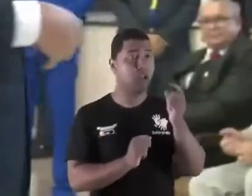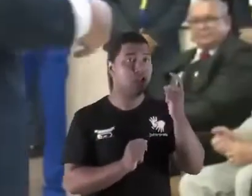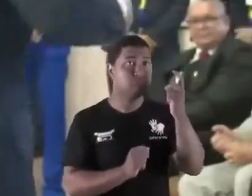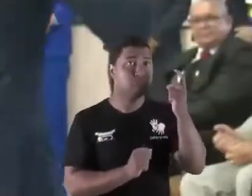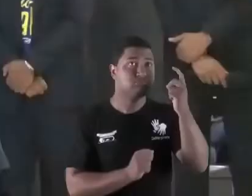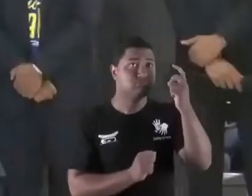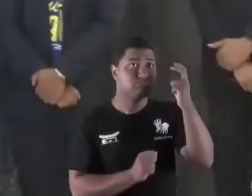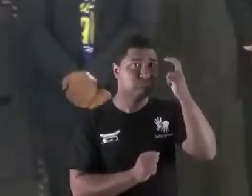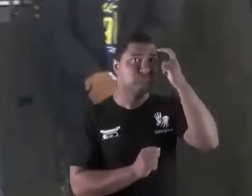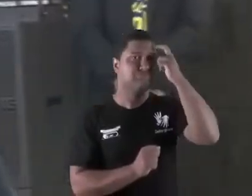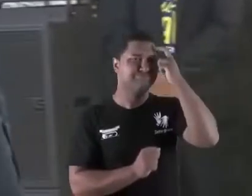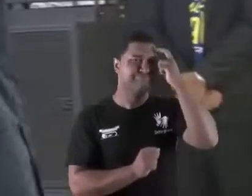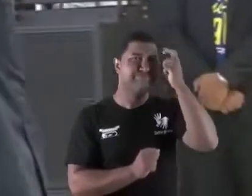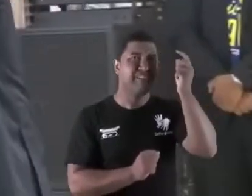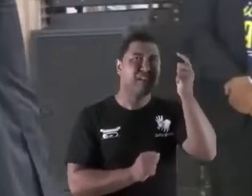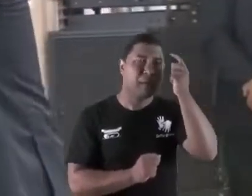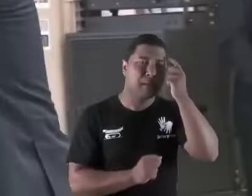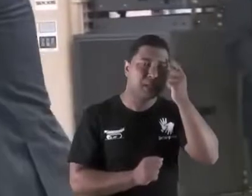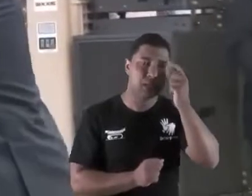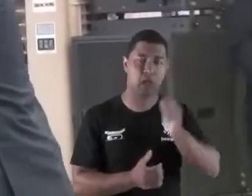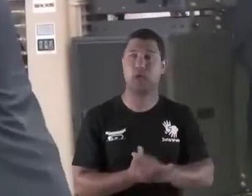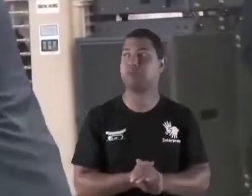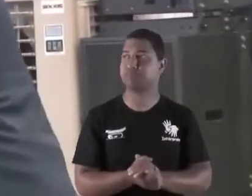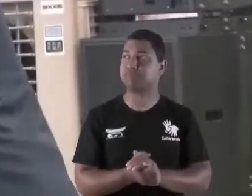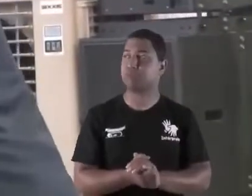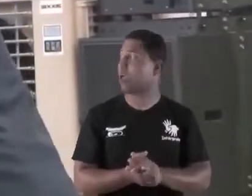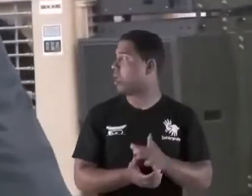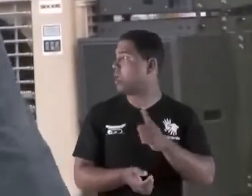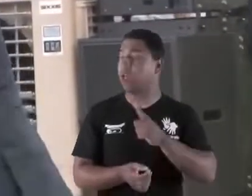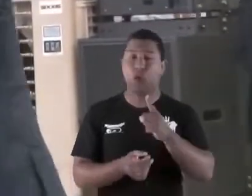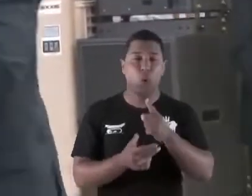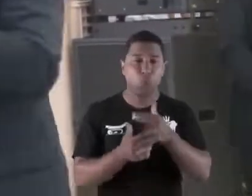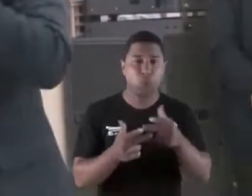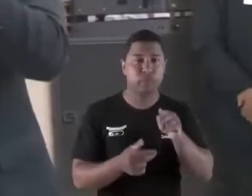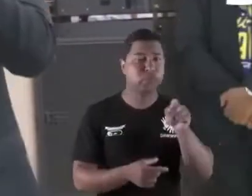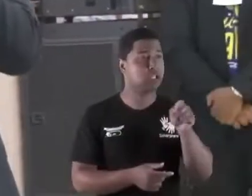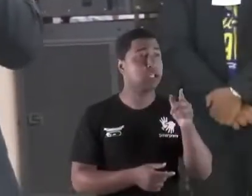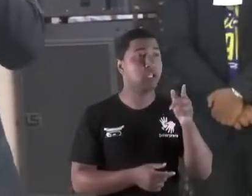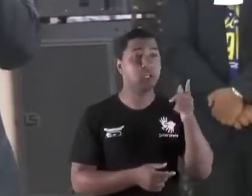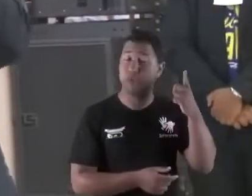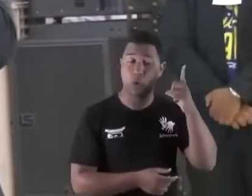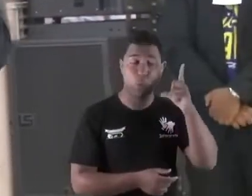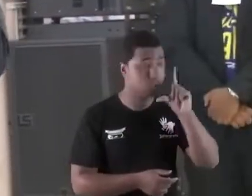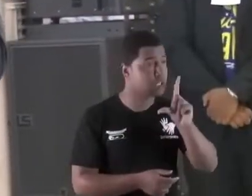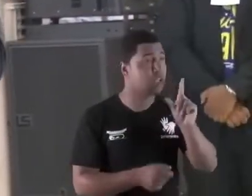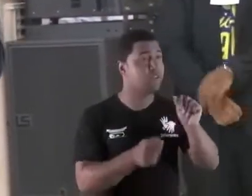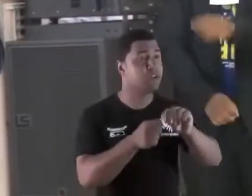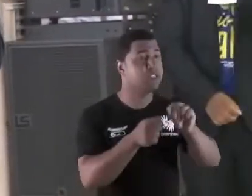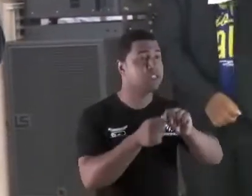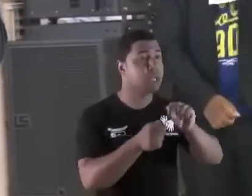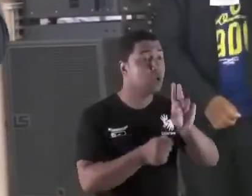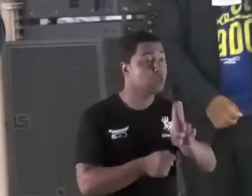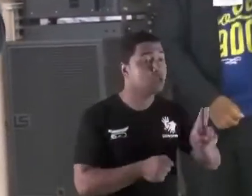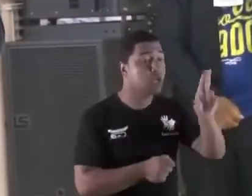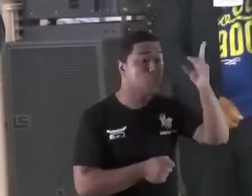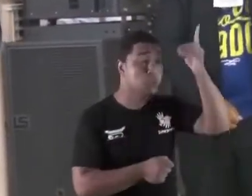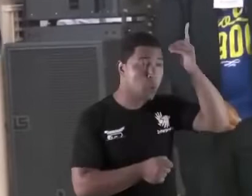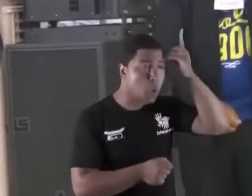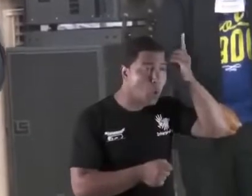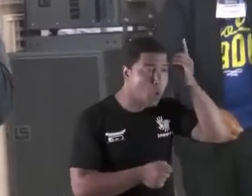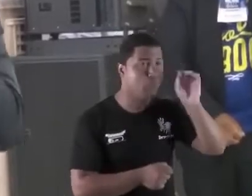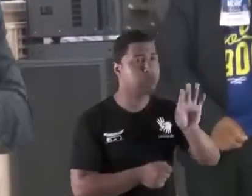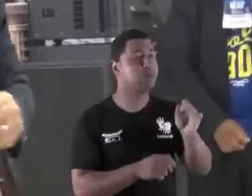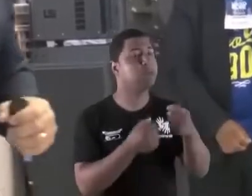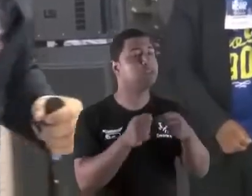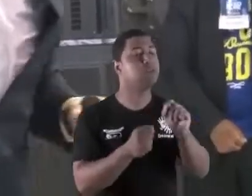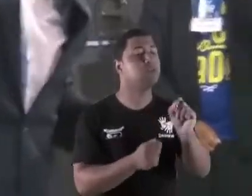Vou repetir: tem coisas que você não vai conseguir com o teu dom. Tem coisas que você vai conseguir com o